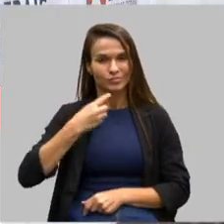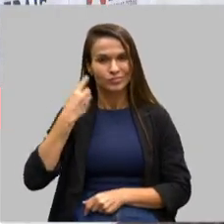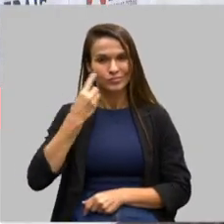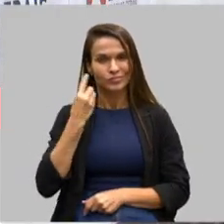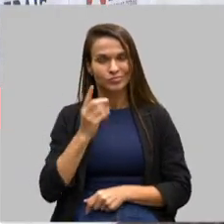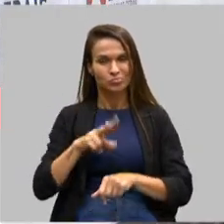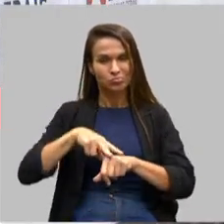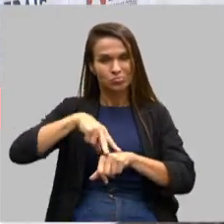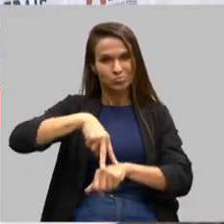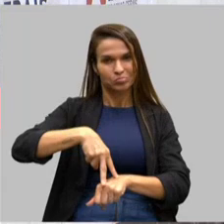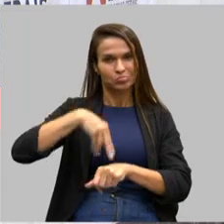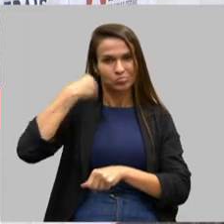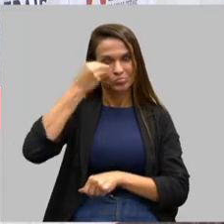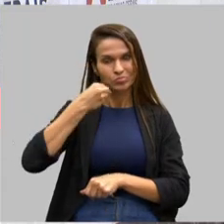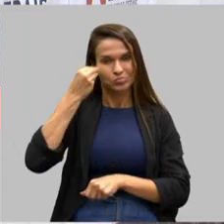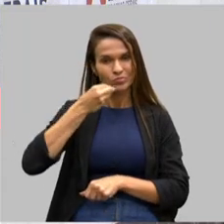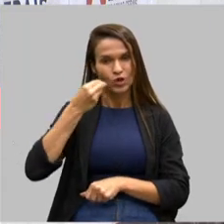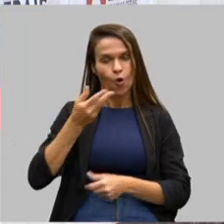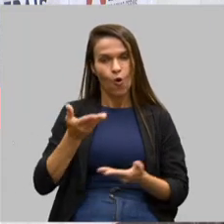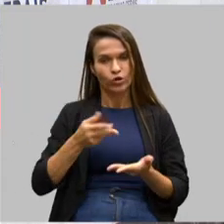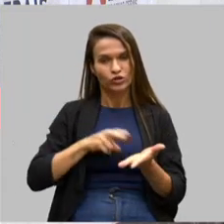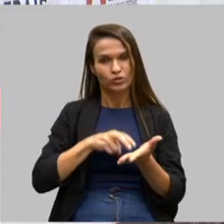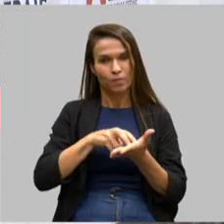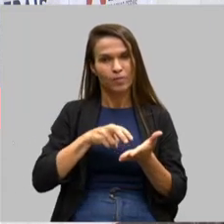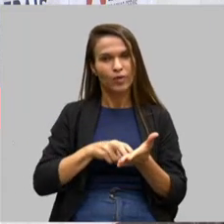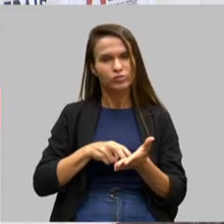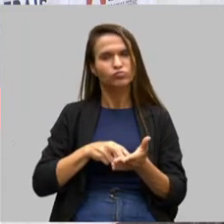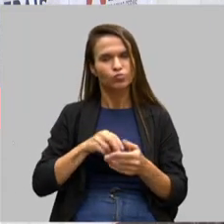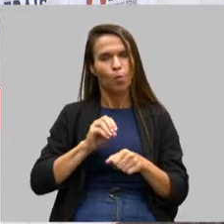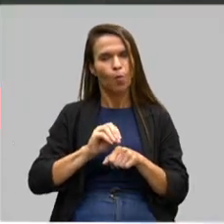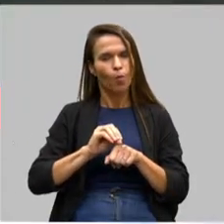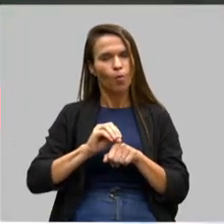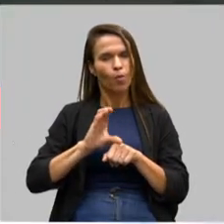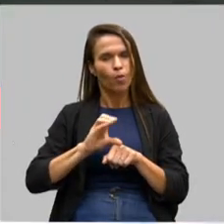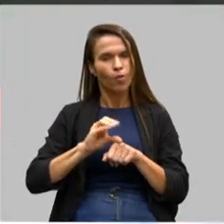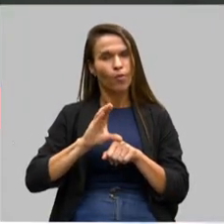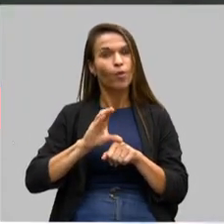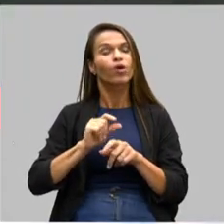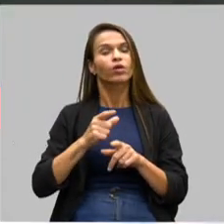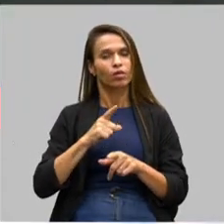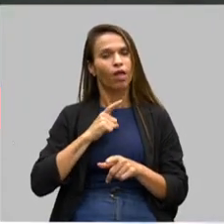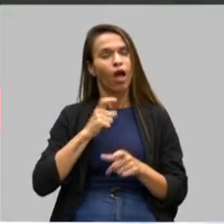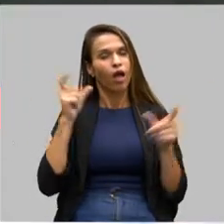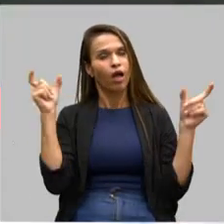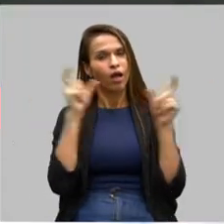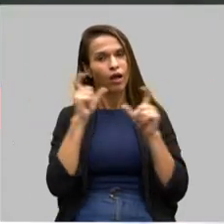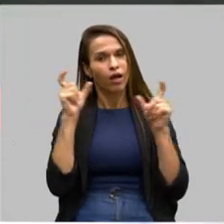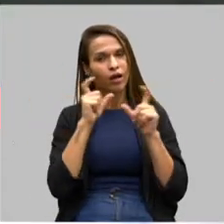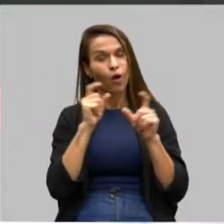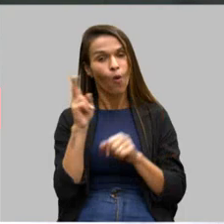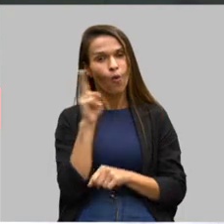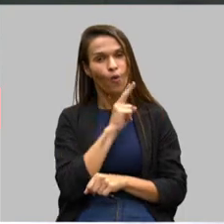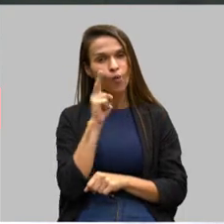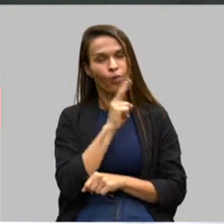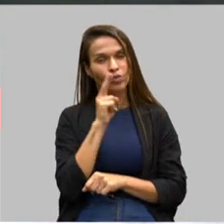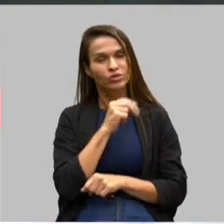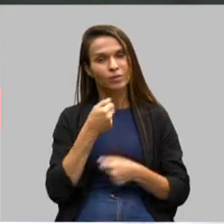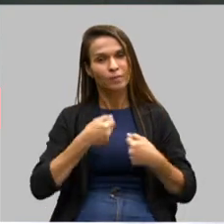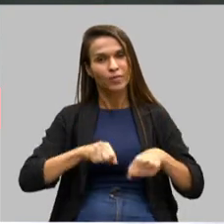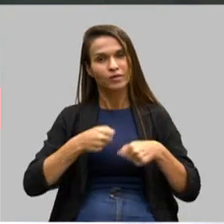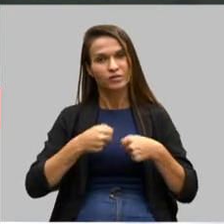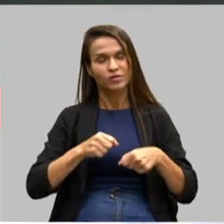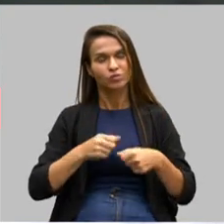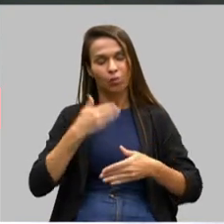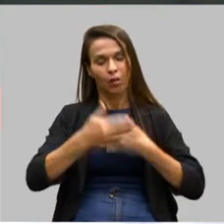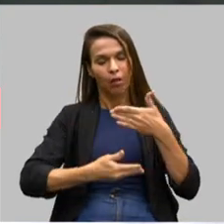aqui por essas manhãs de muito conhecimento, mas também que nos chamou muita atenção com a urgência que precisamos dar sequência